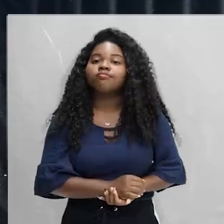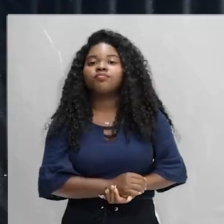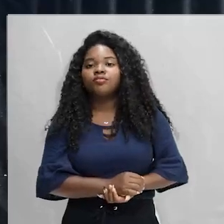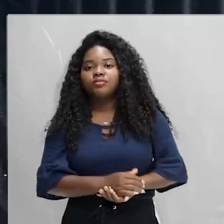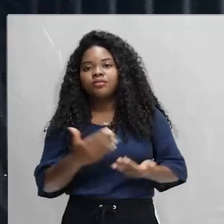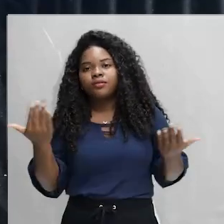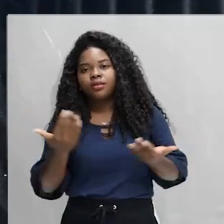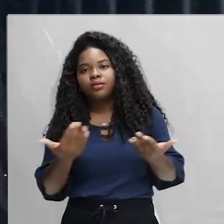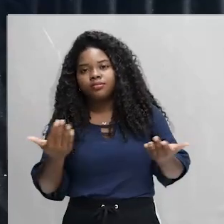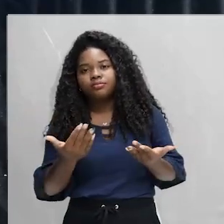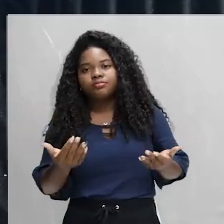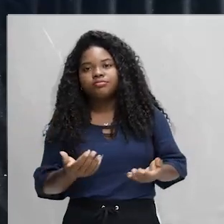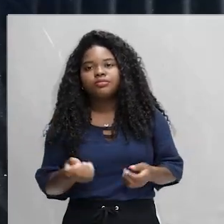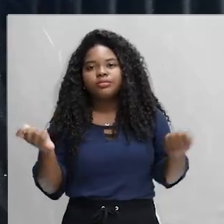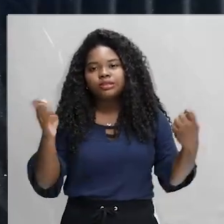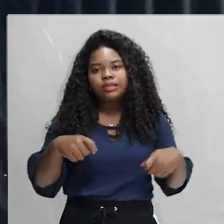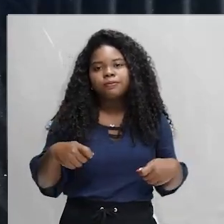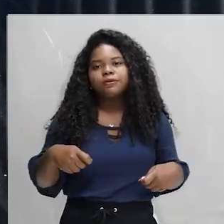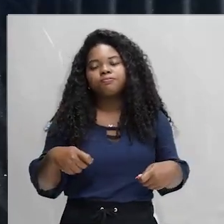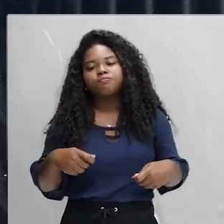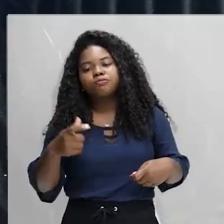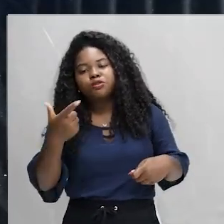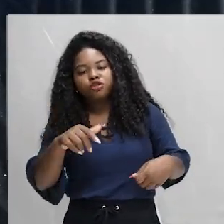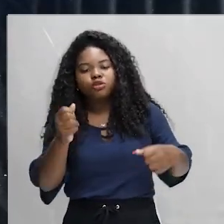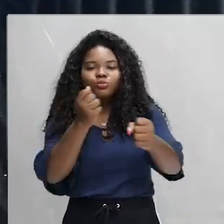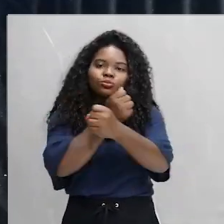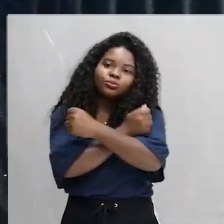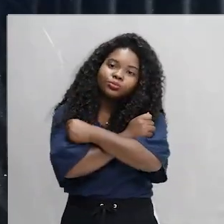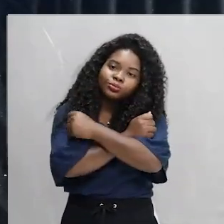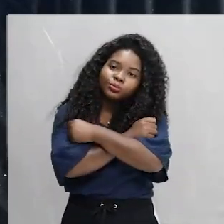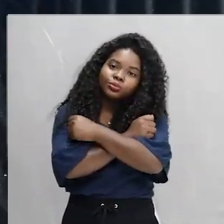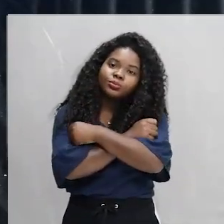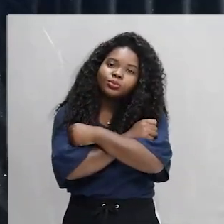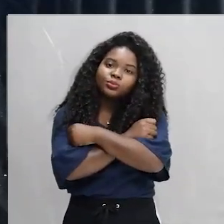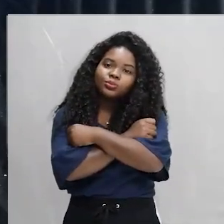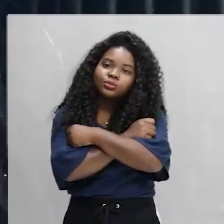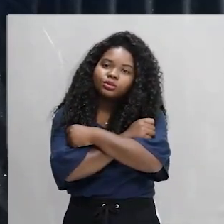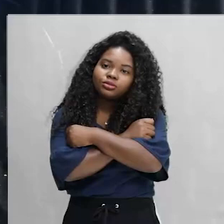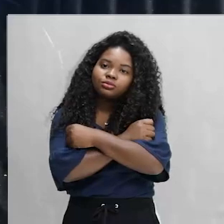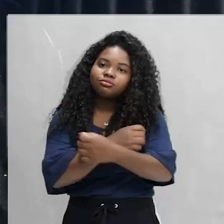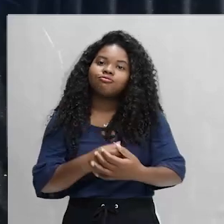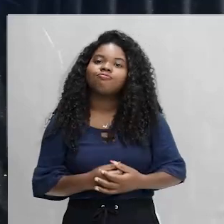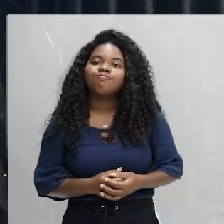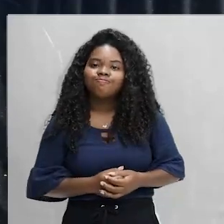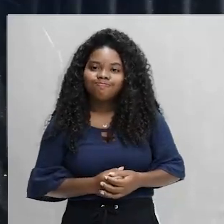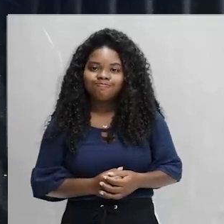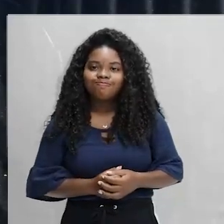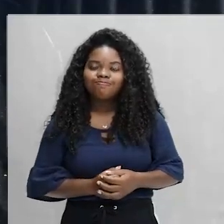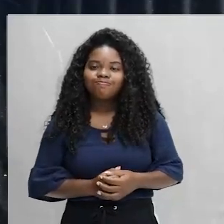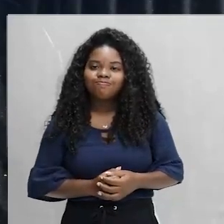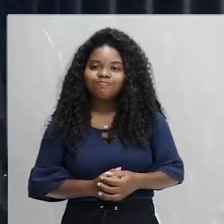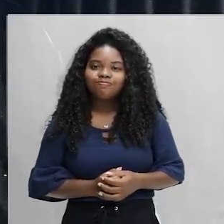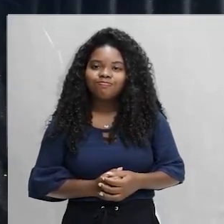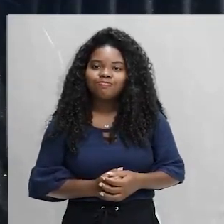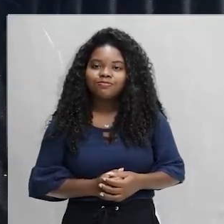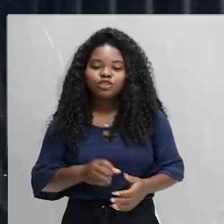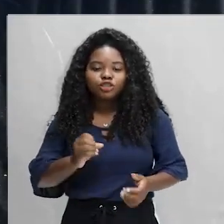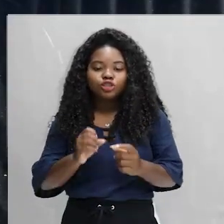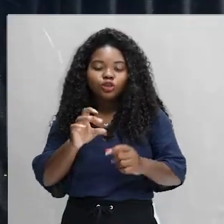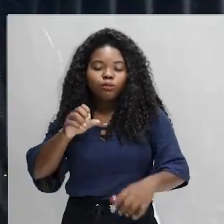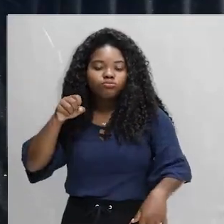timidamente está voltando a se abraçar, aquele toque assim de punho está tão comum quando a gente chega nos lugares, as pessoas vão só